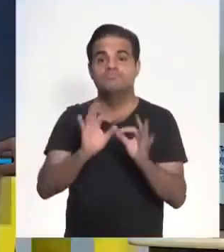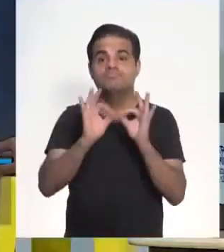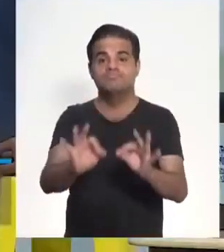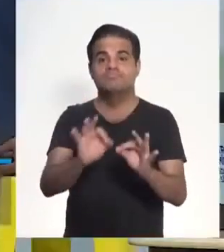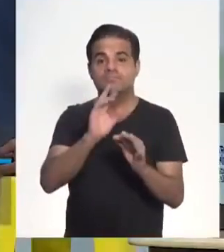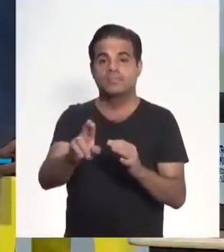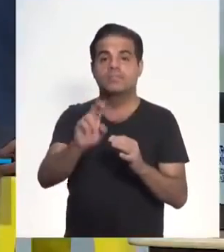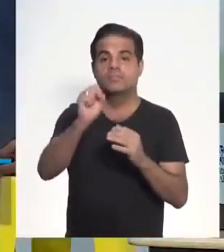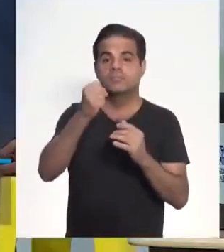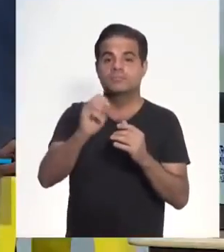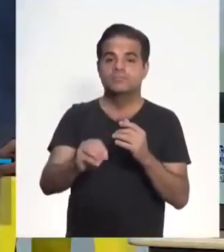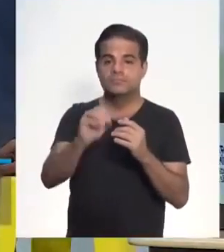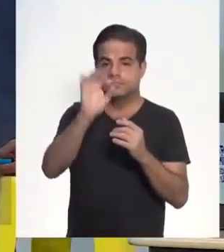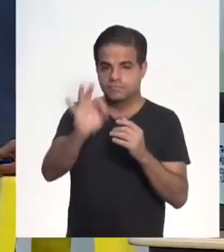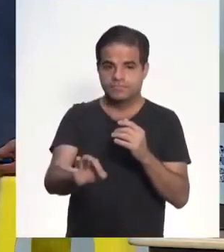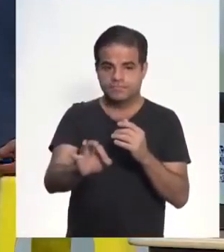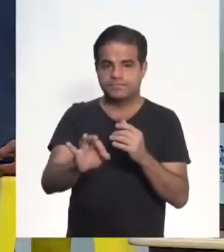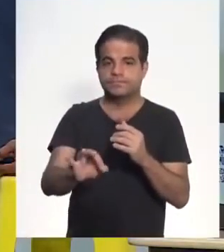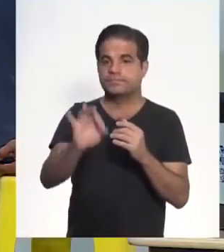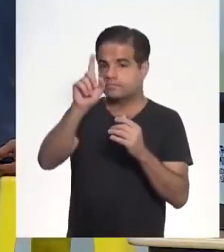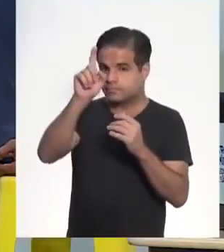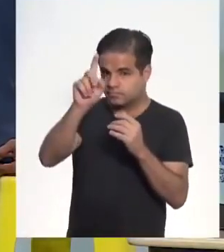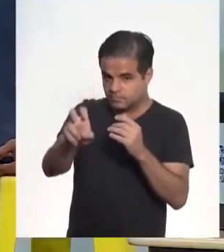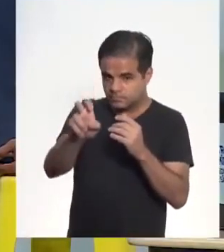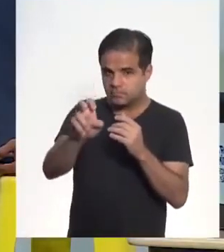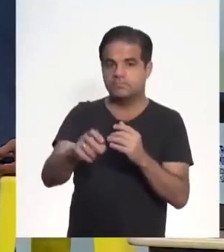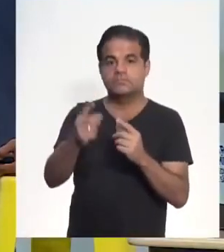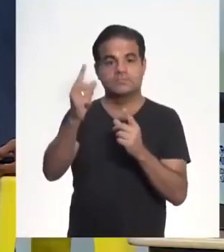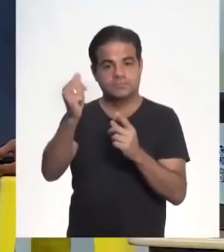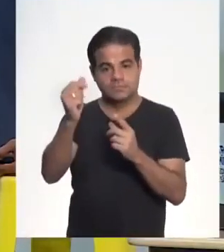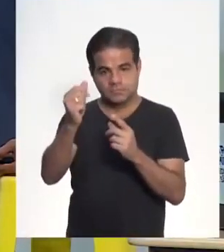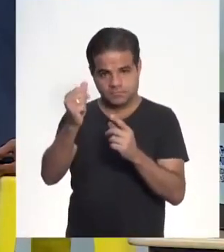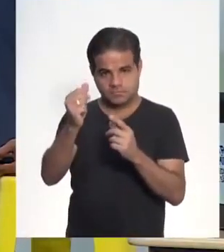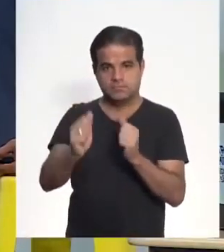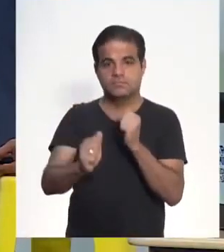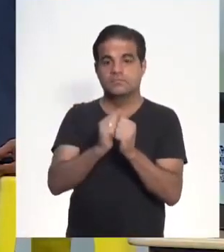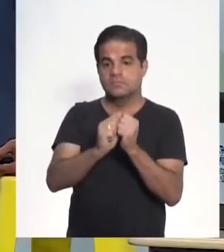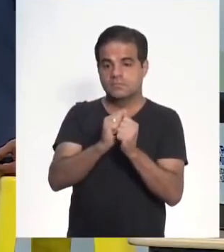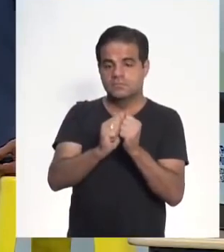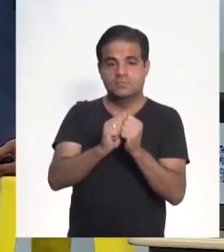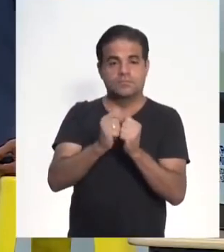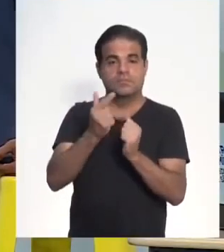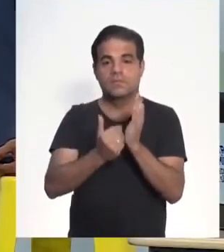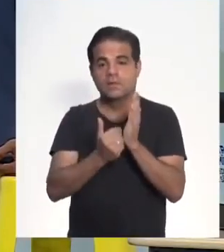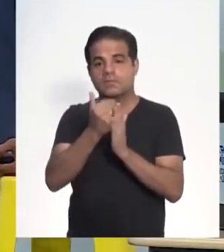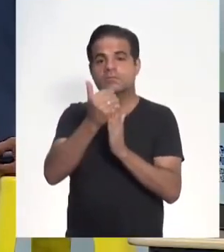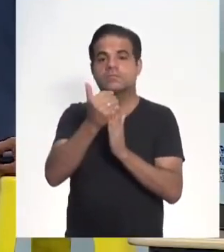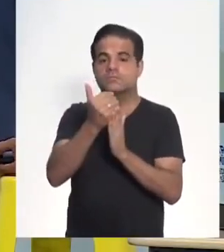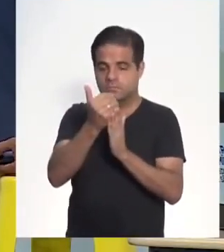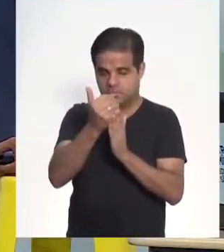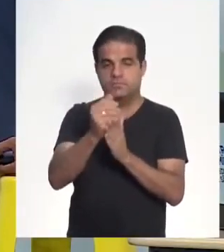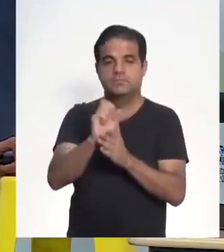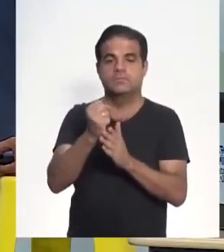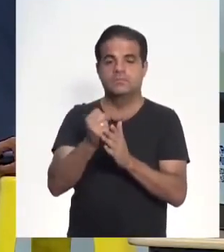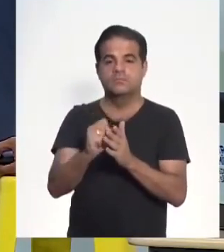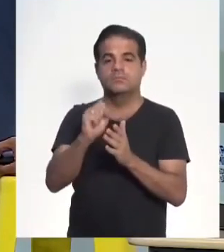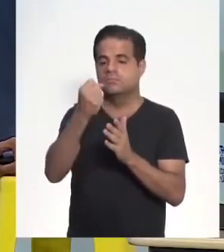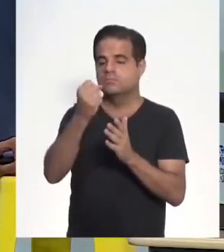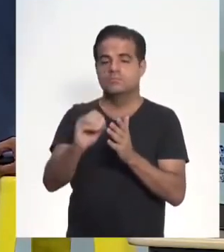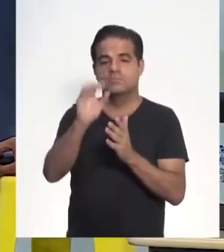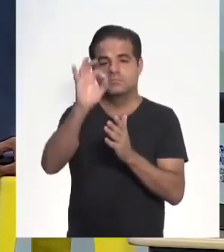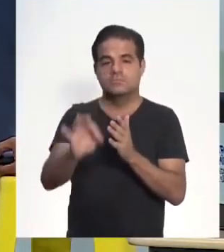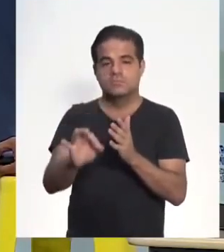lá. 80% de 15, tá? Que é o preço do arroz. Então, houve um aumento aí de 80%,